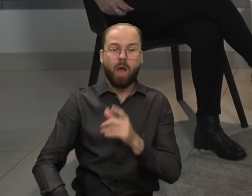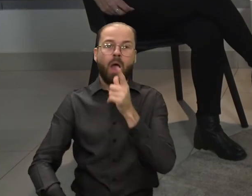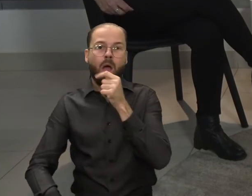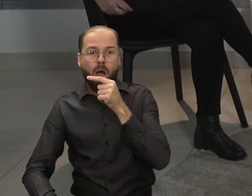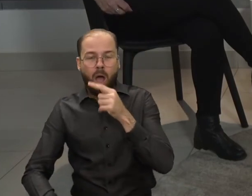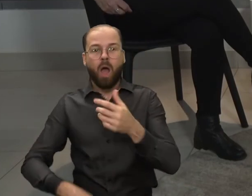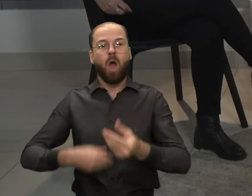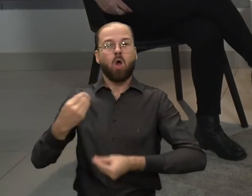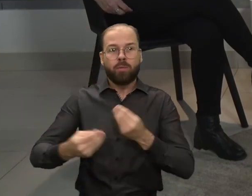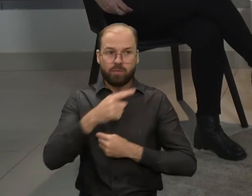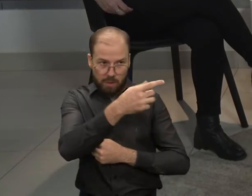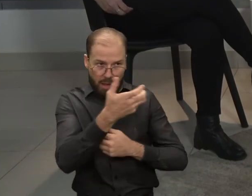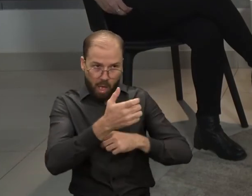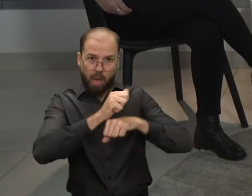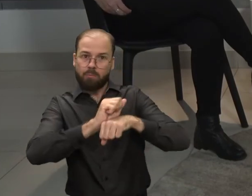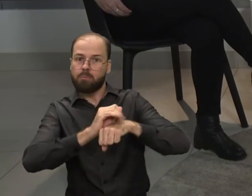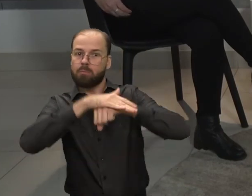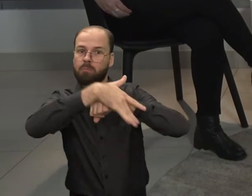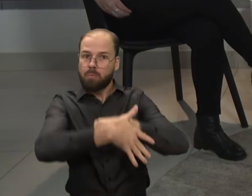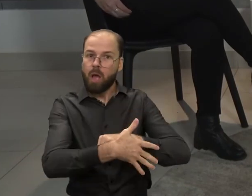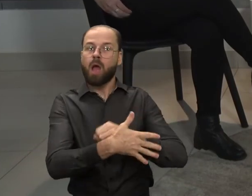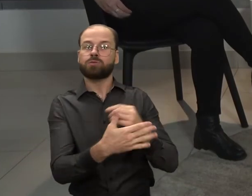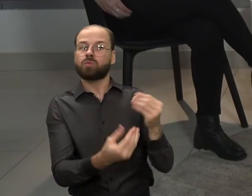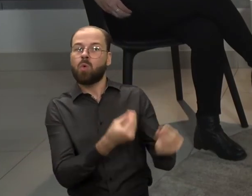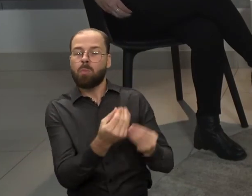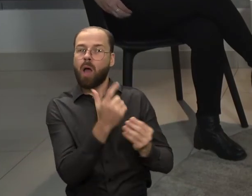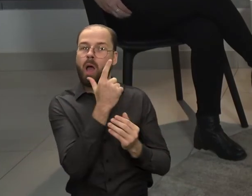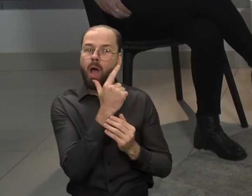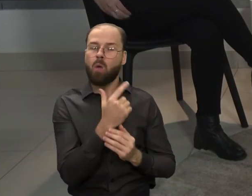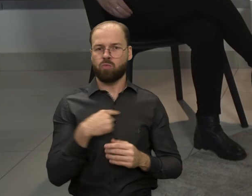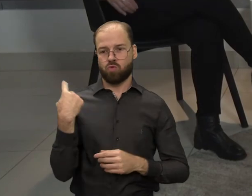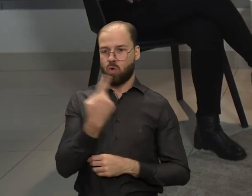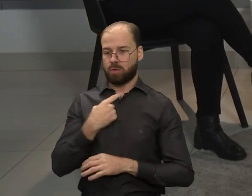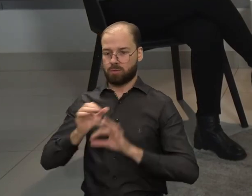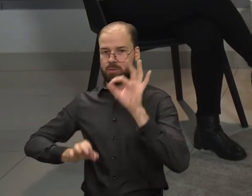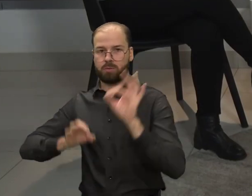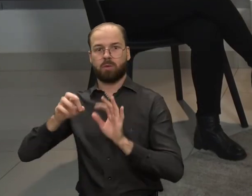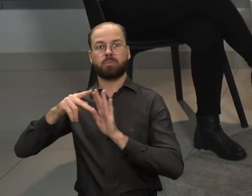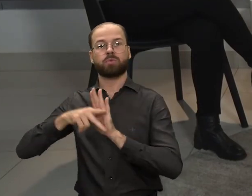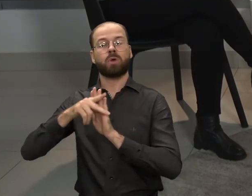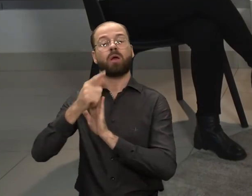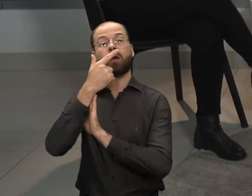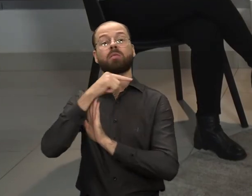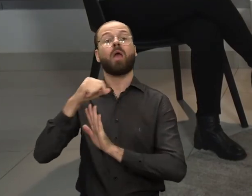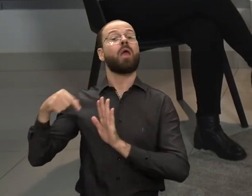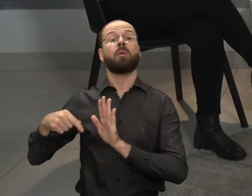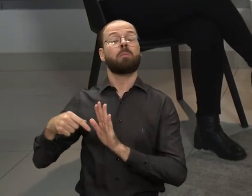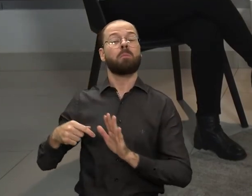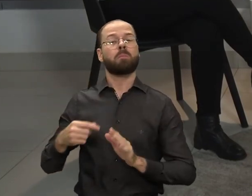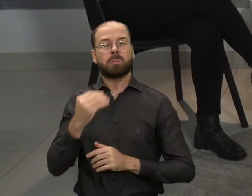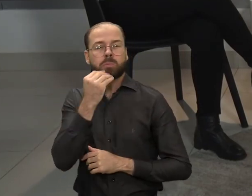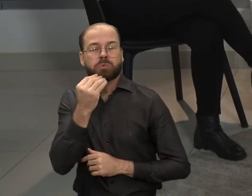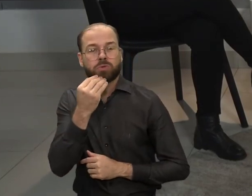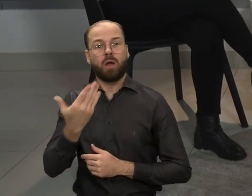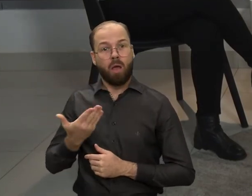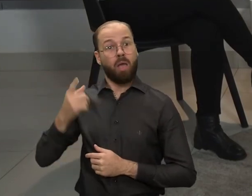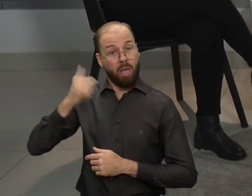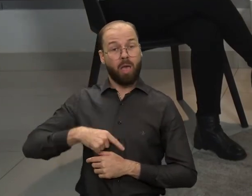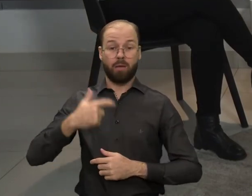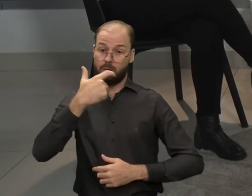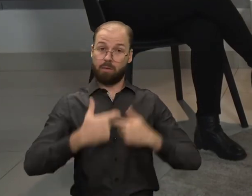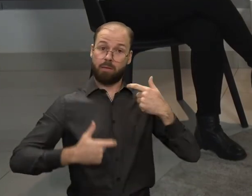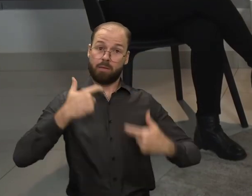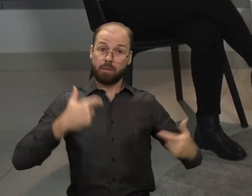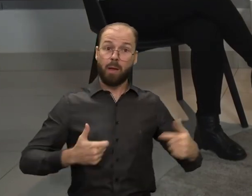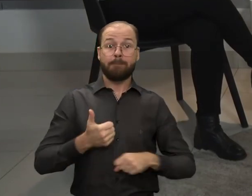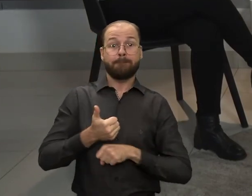construir uma barragem. Então a gente vai fazer um projeto, e quem pode fazer isso? Quem poderia fazer isso são esses técnicos, esses